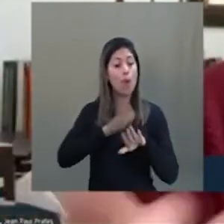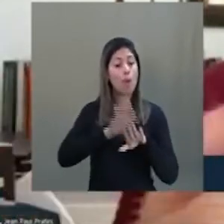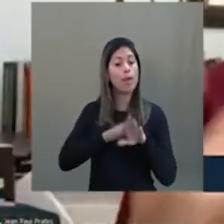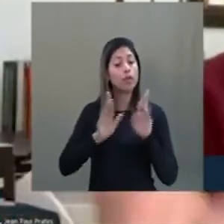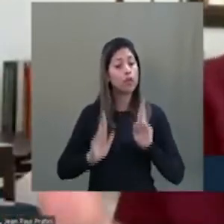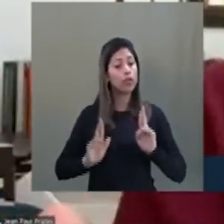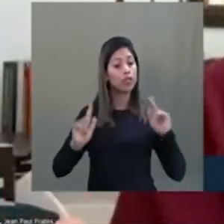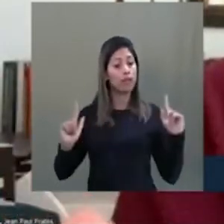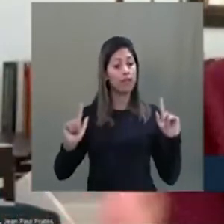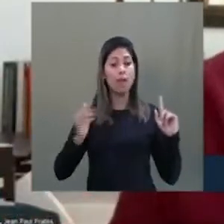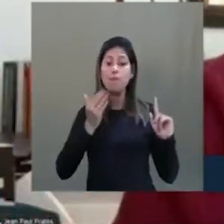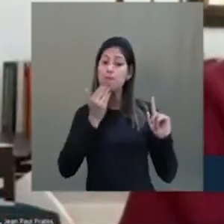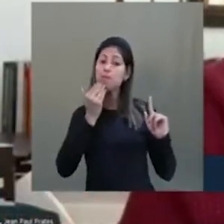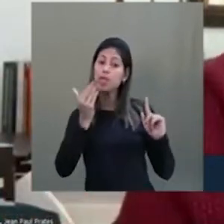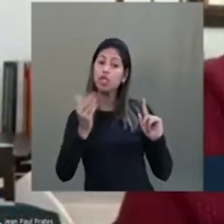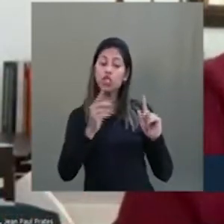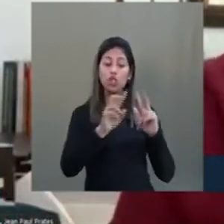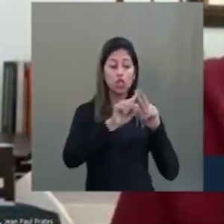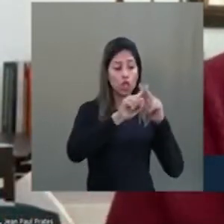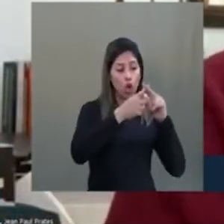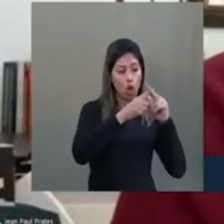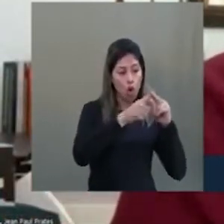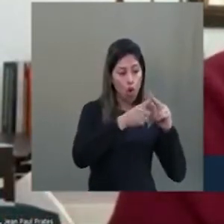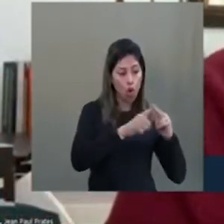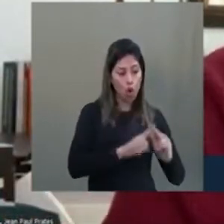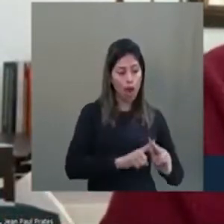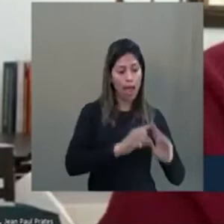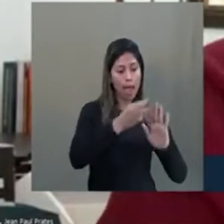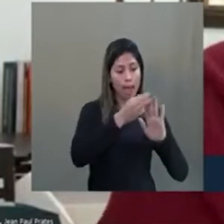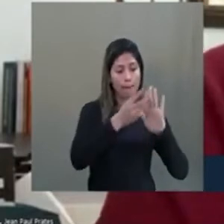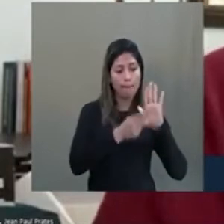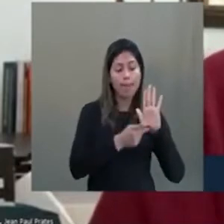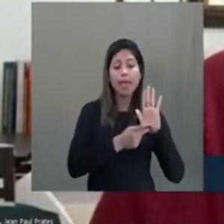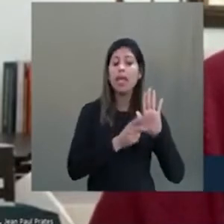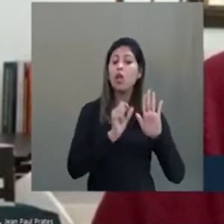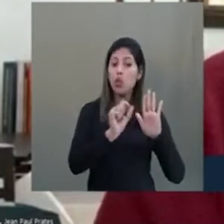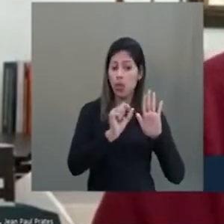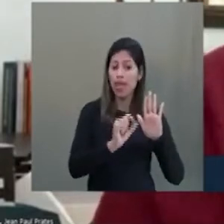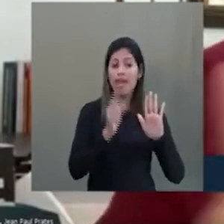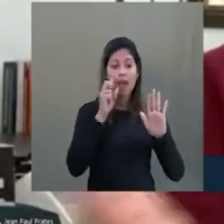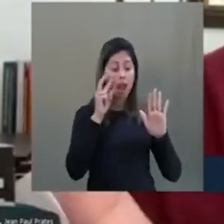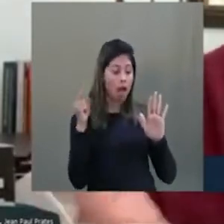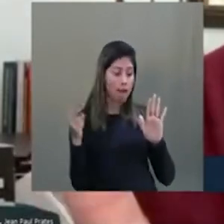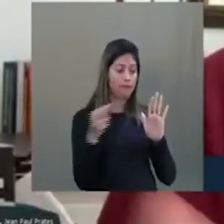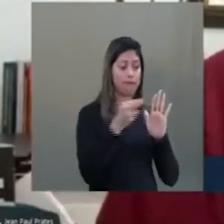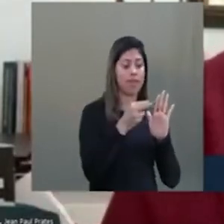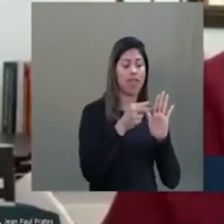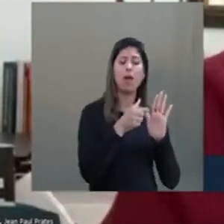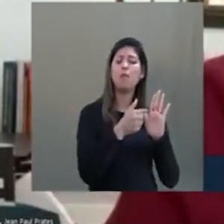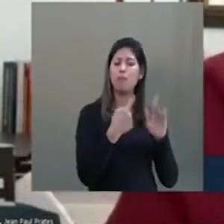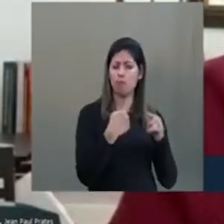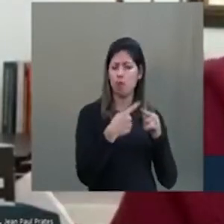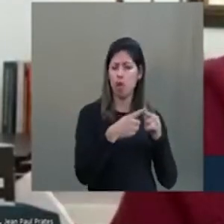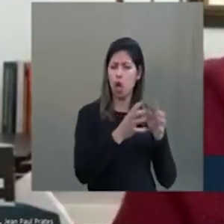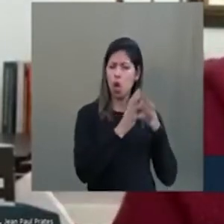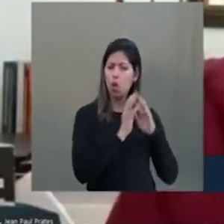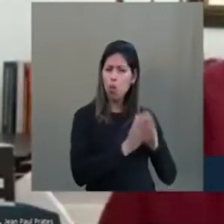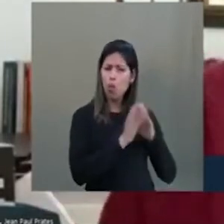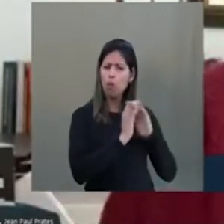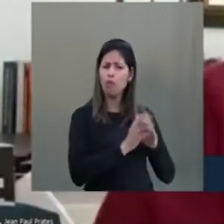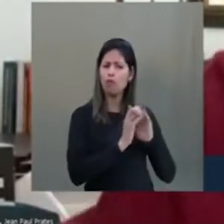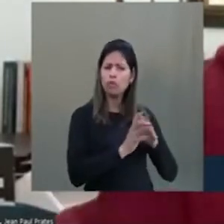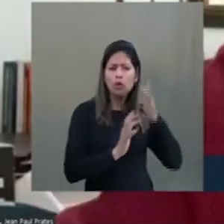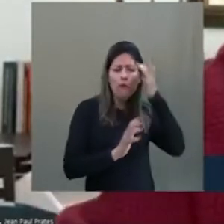é uma correção num processo que não foi devidamente visualizado, em função até dessa confusão, que é fácil de